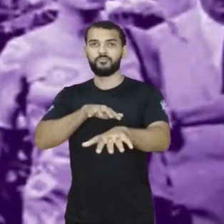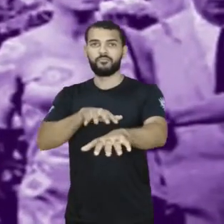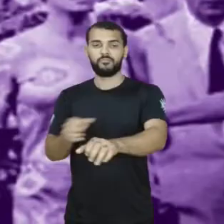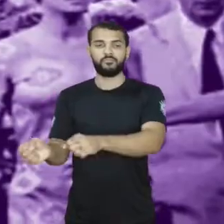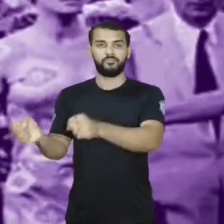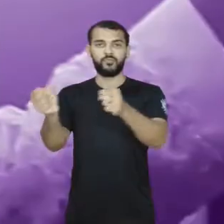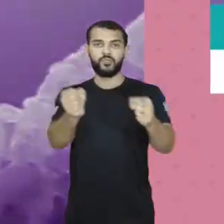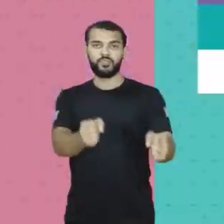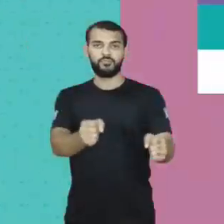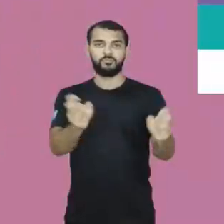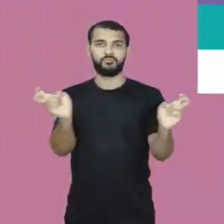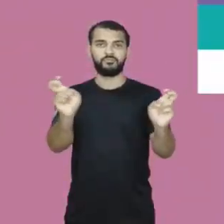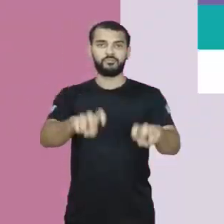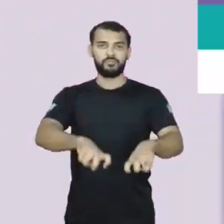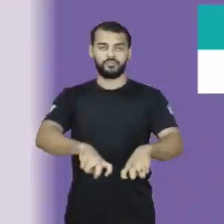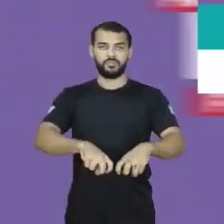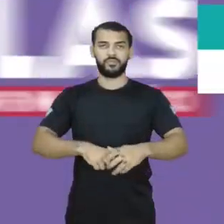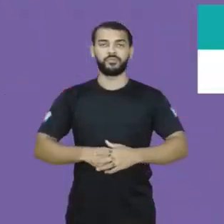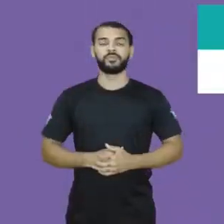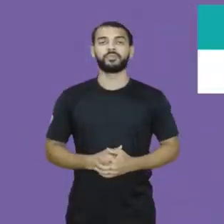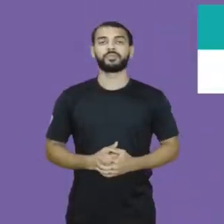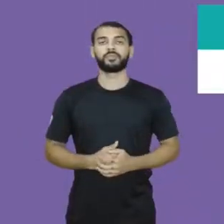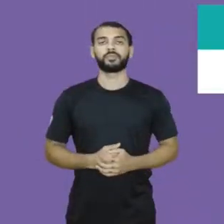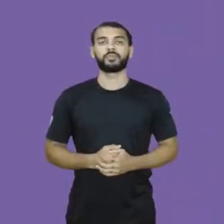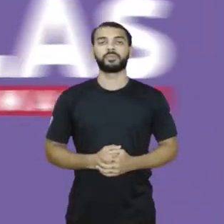de poder.